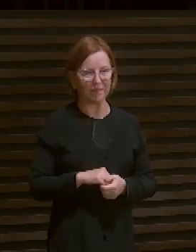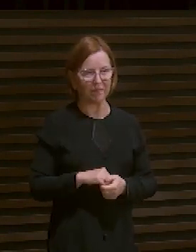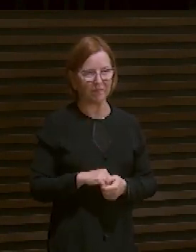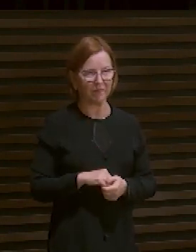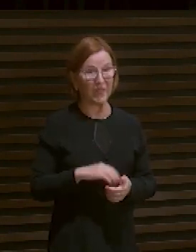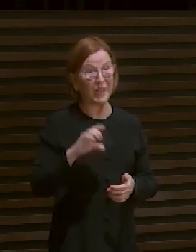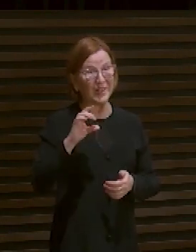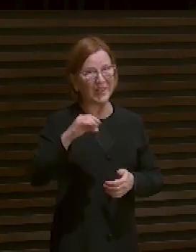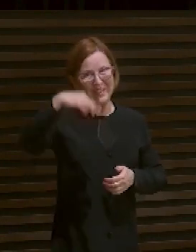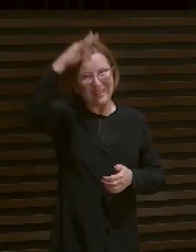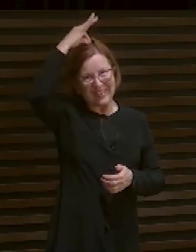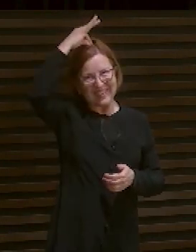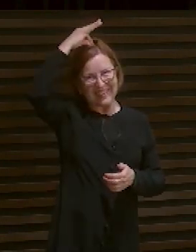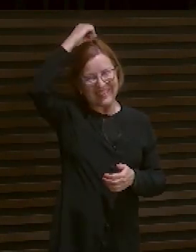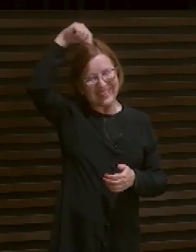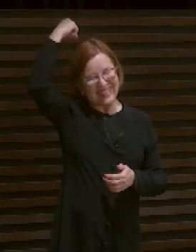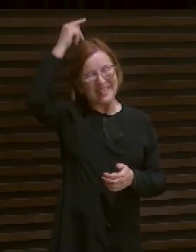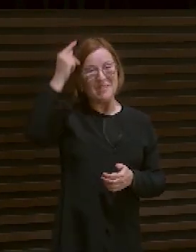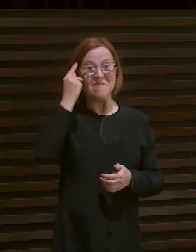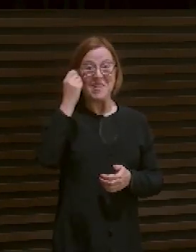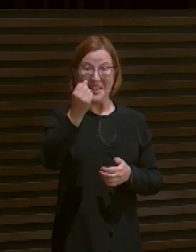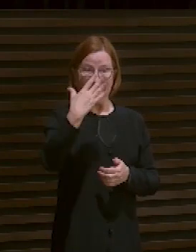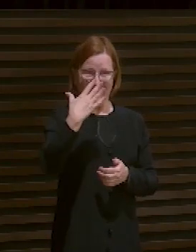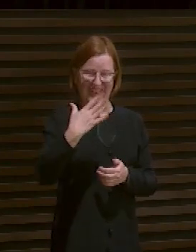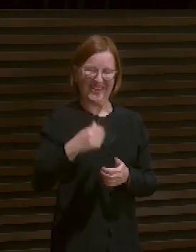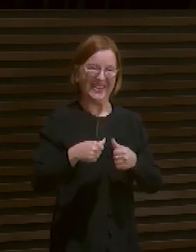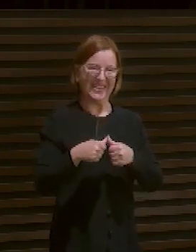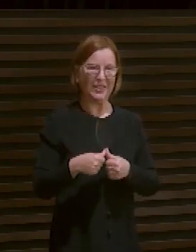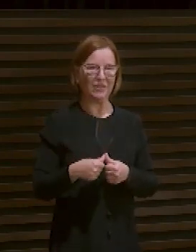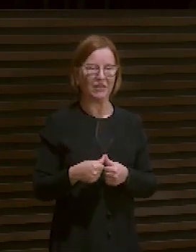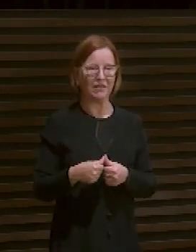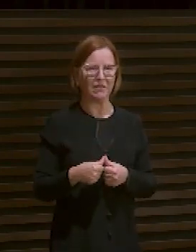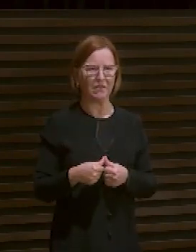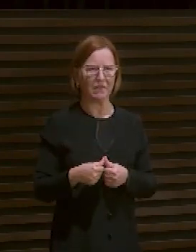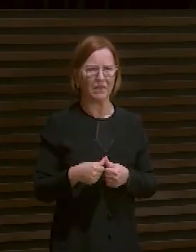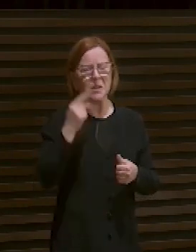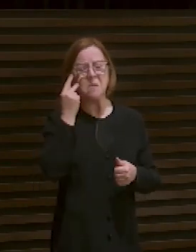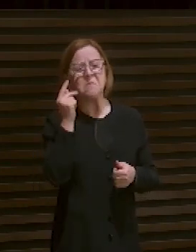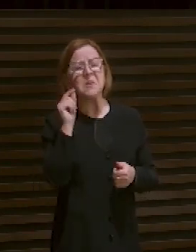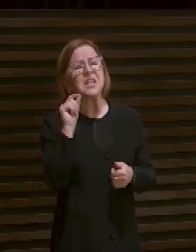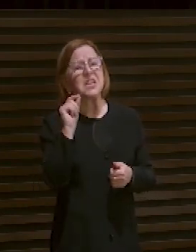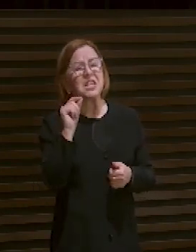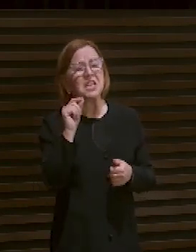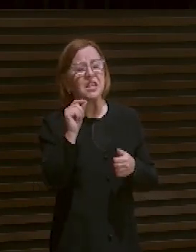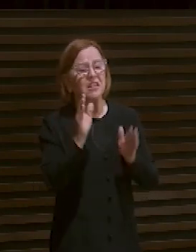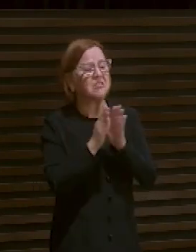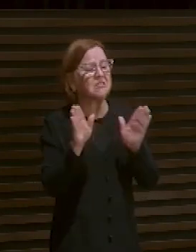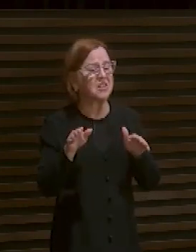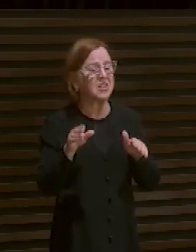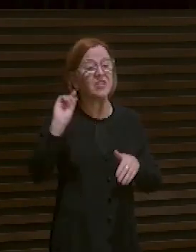Só o Espírito Santo para revelar isto. Ora, a qual dos anjos jamais disse: assenta-te à minha